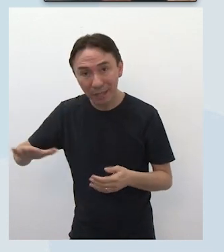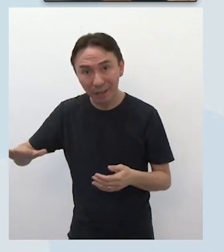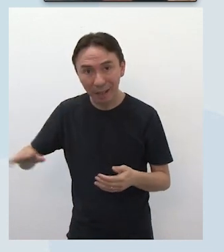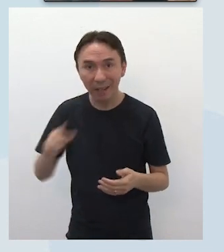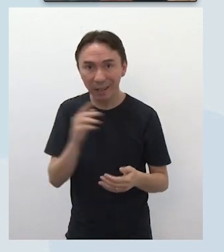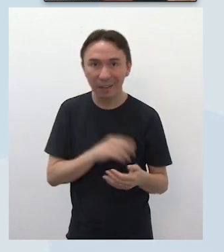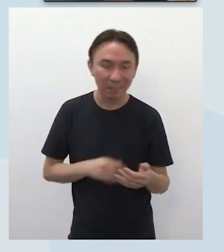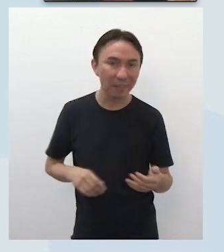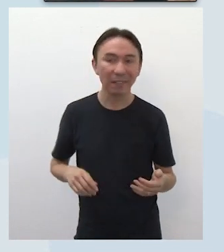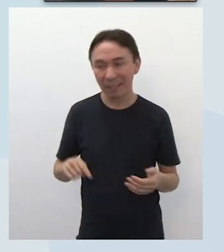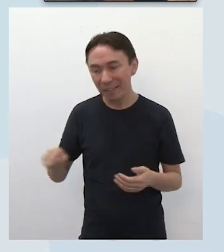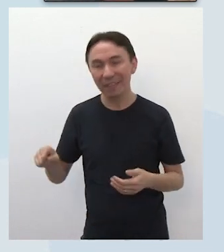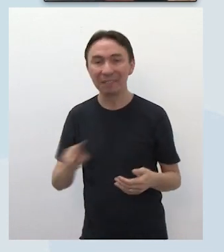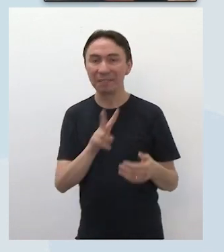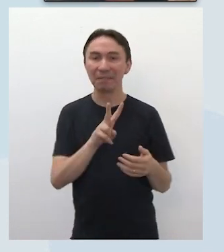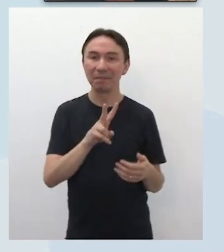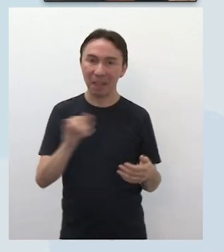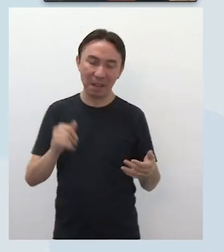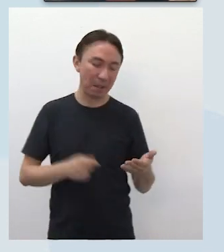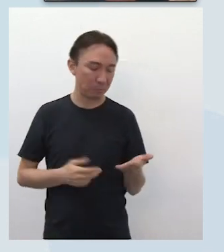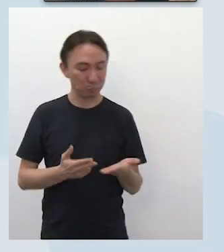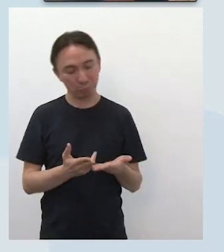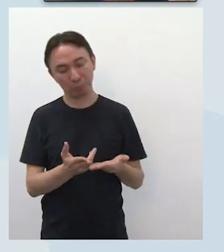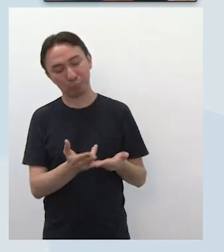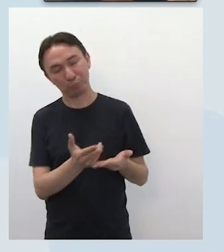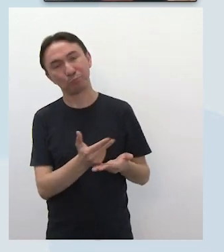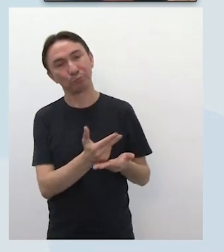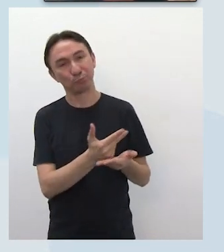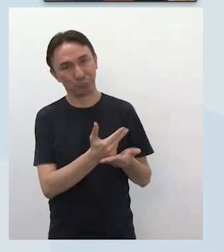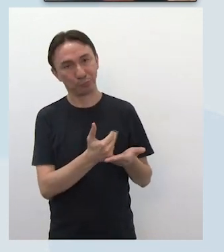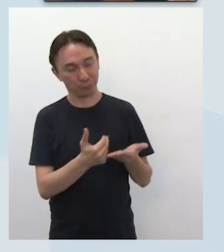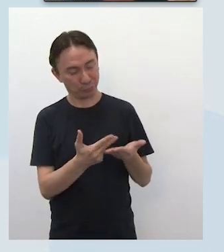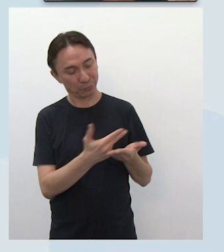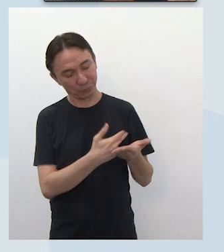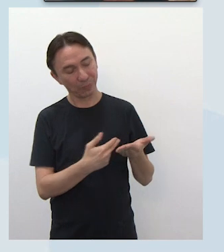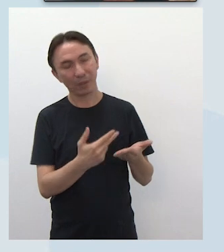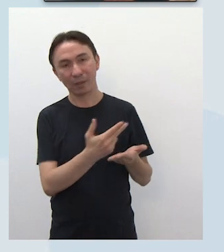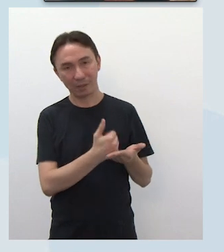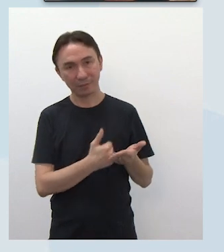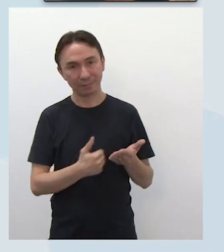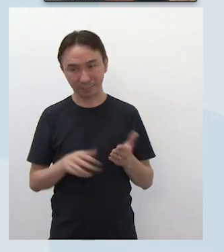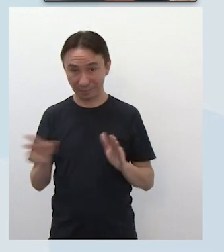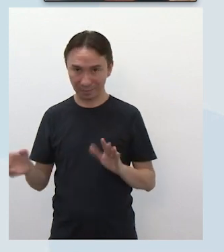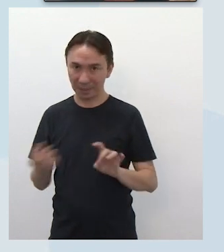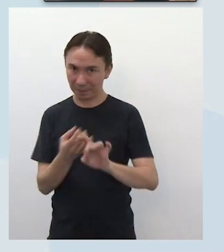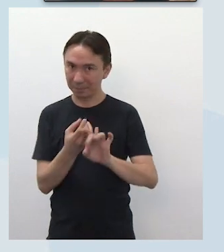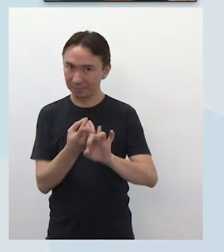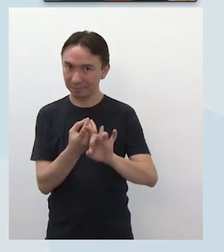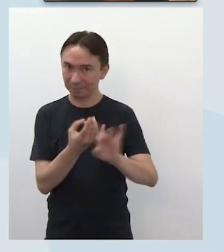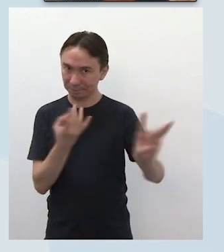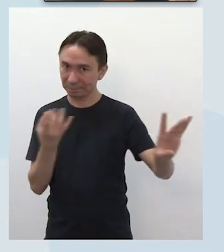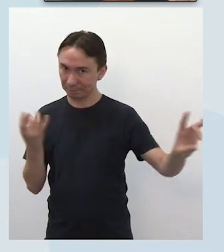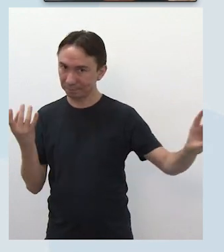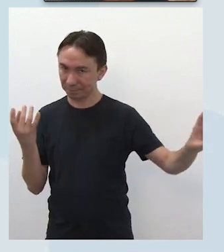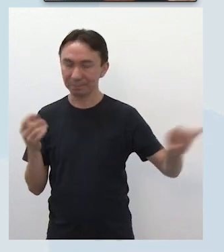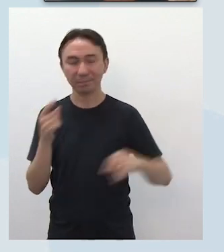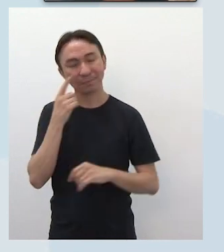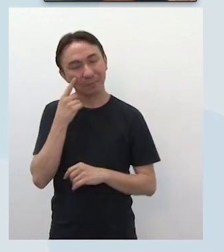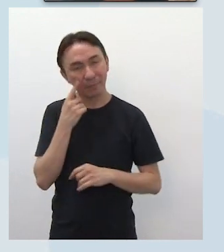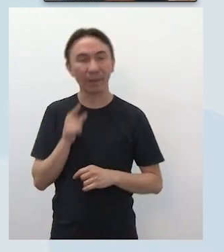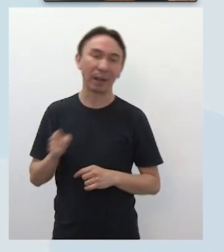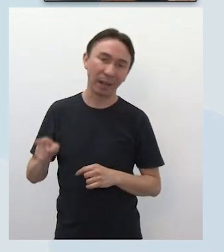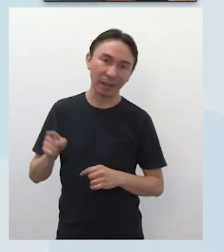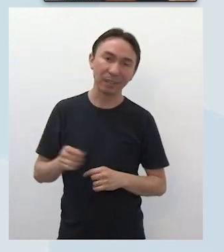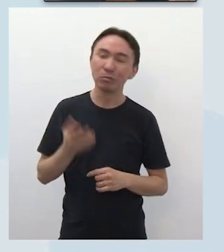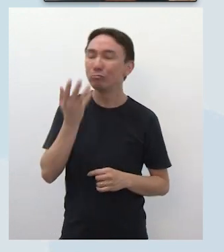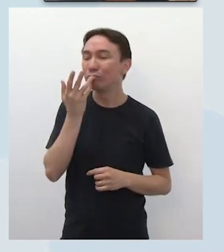continuam, né, em casa, tendo parte dos seus estudos remotamente. Aí, vamos supor que essa seja uma criança